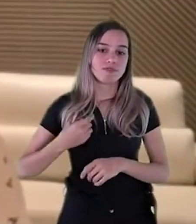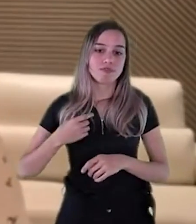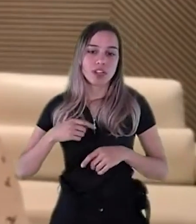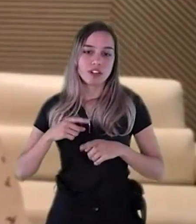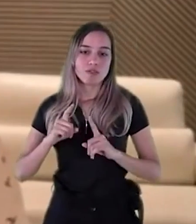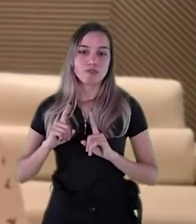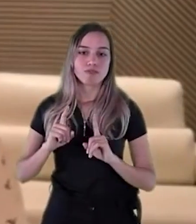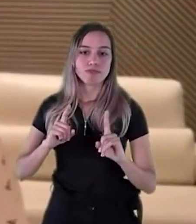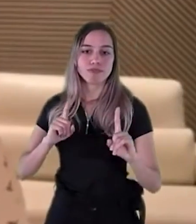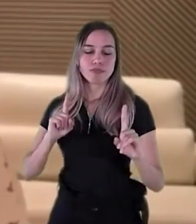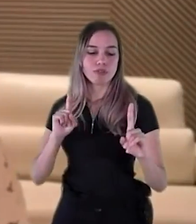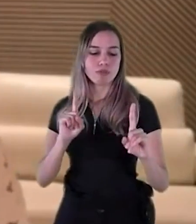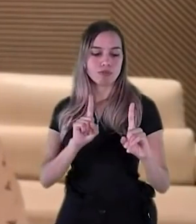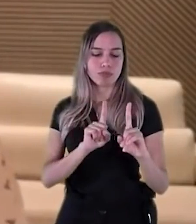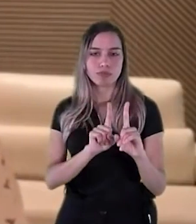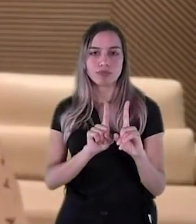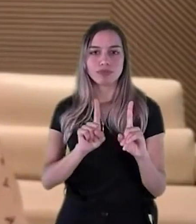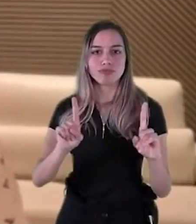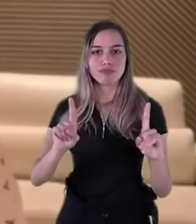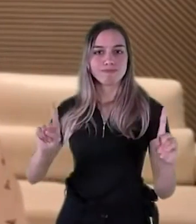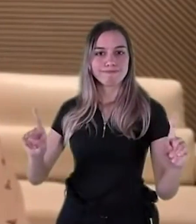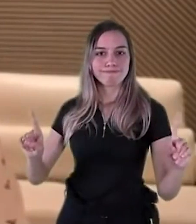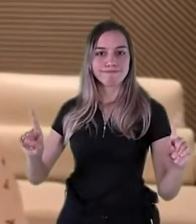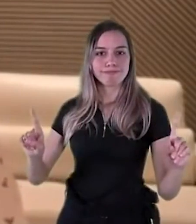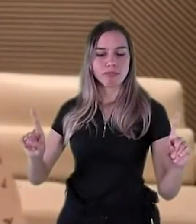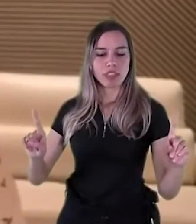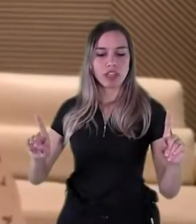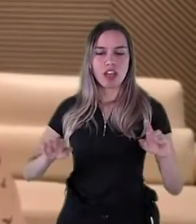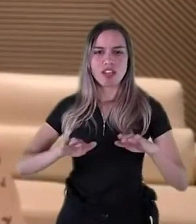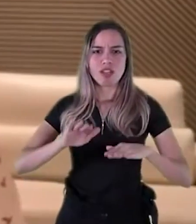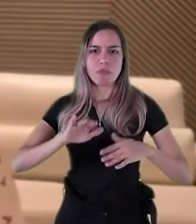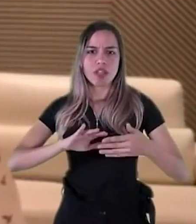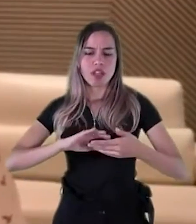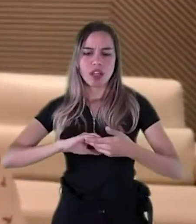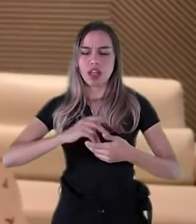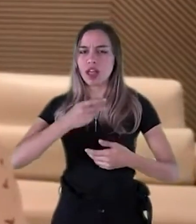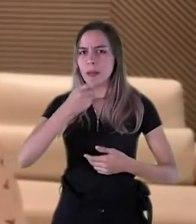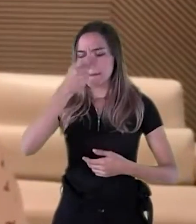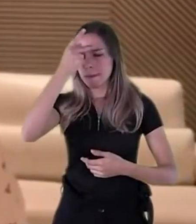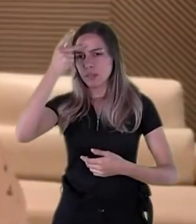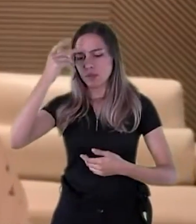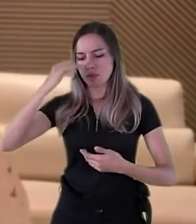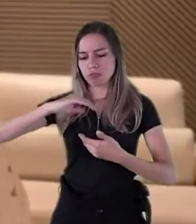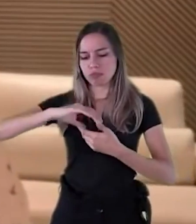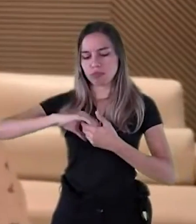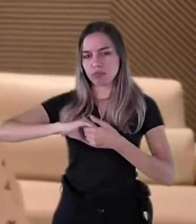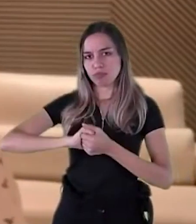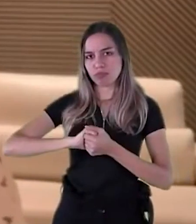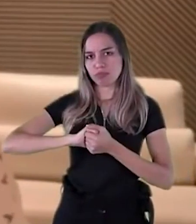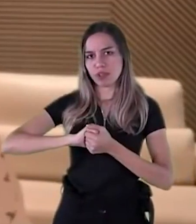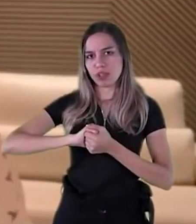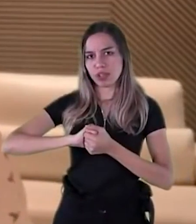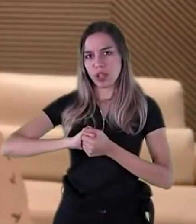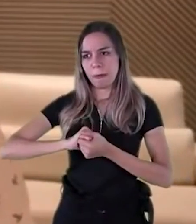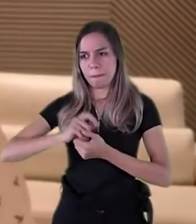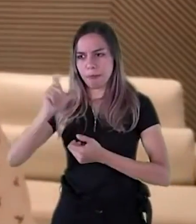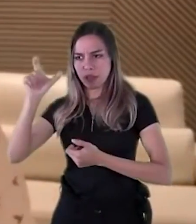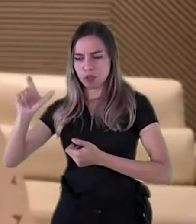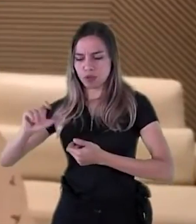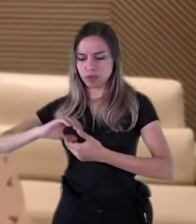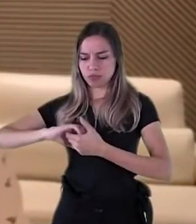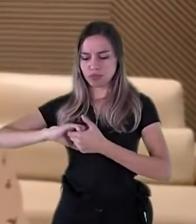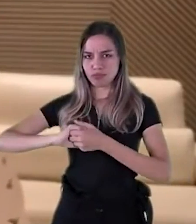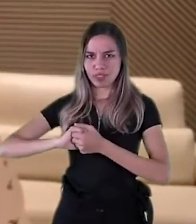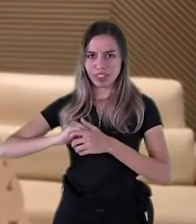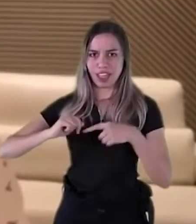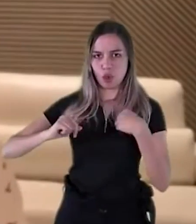esteja segurando na minha mão, no momento da minha morte, eu vou morrer sozinho. Esse corredor